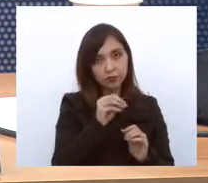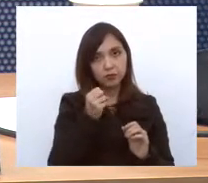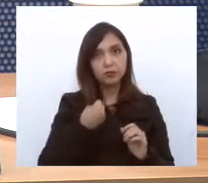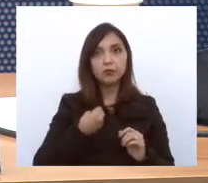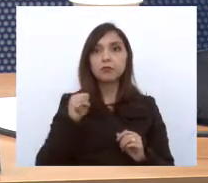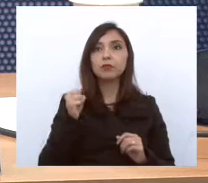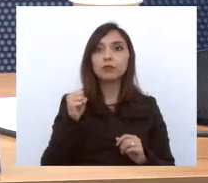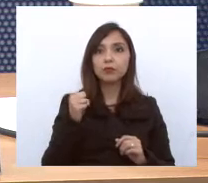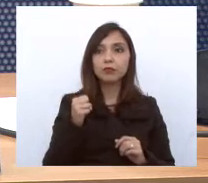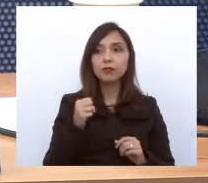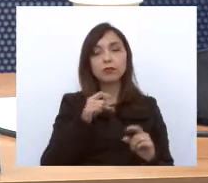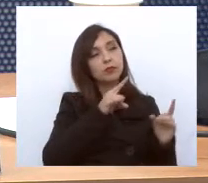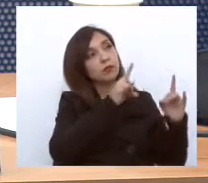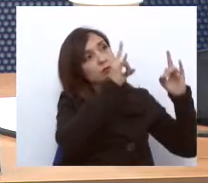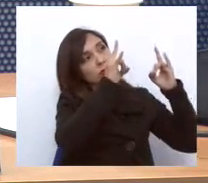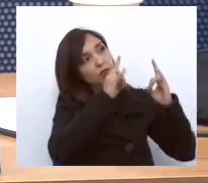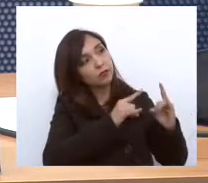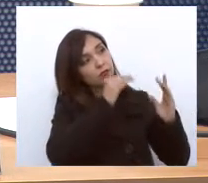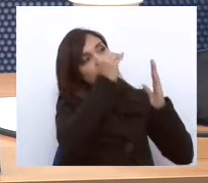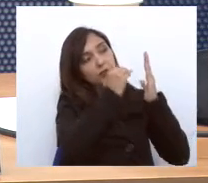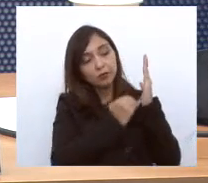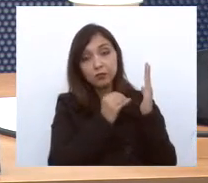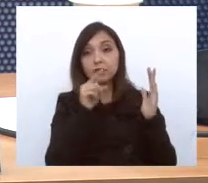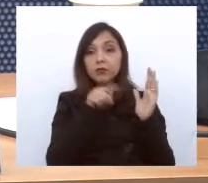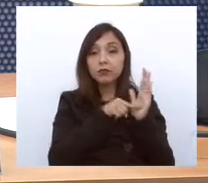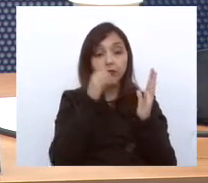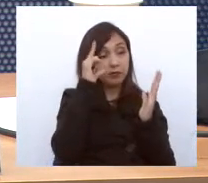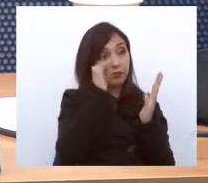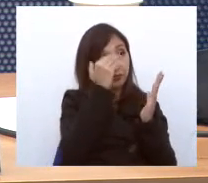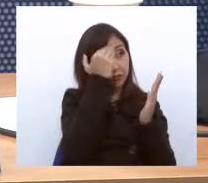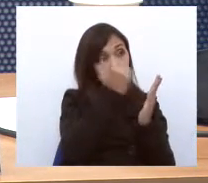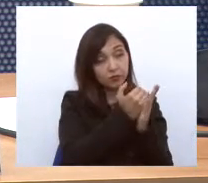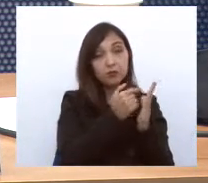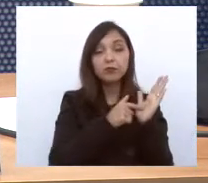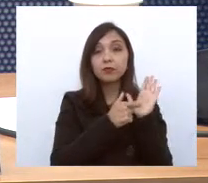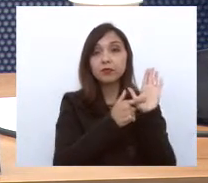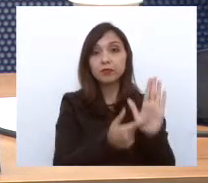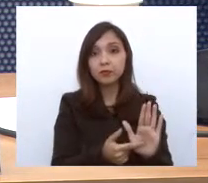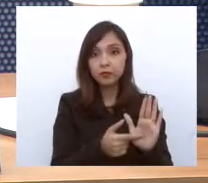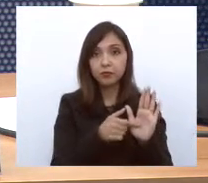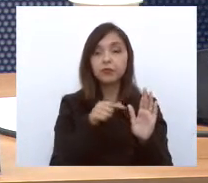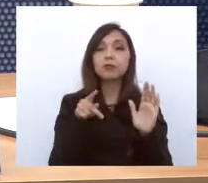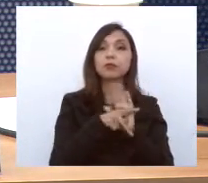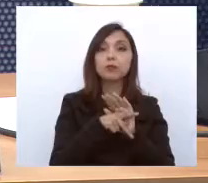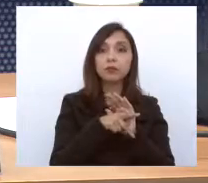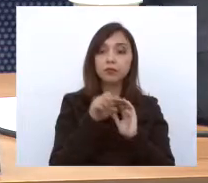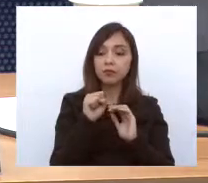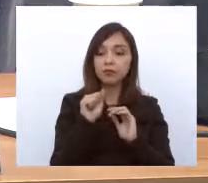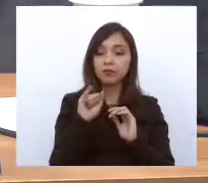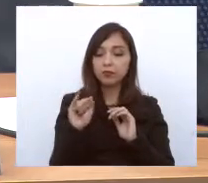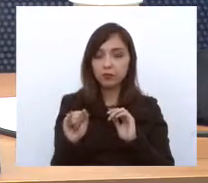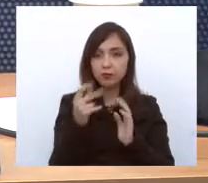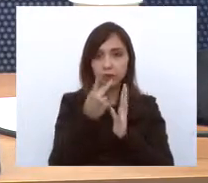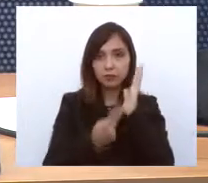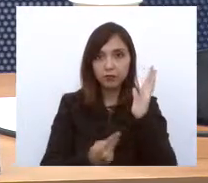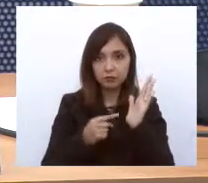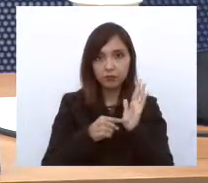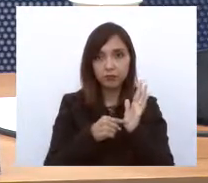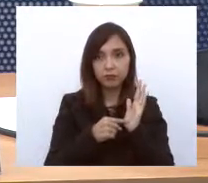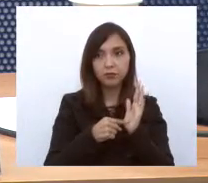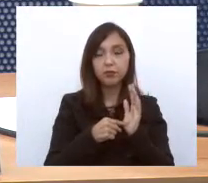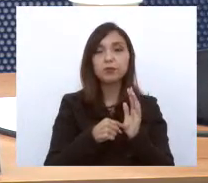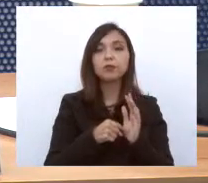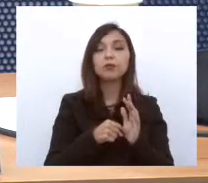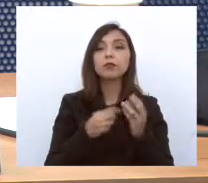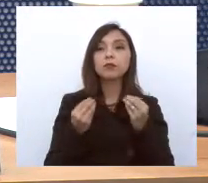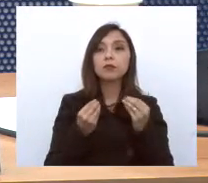Os edifícios que se enquadram às disposições previstas nessa lei deverão apresentar junto ao órgão competente do SAAI o projeto hidráulico sanitário